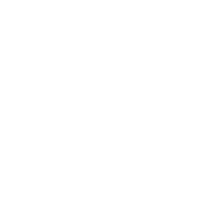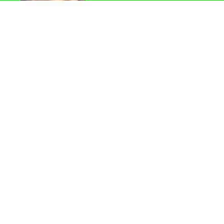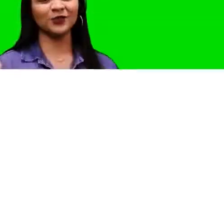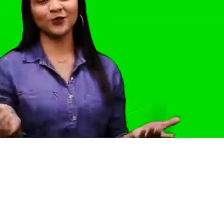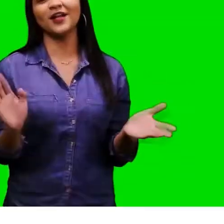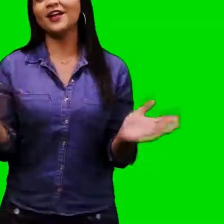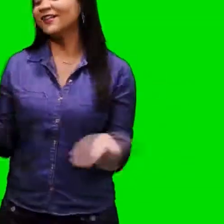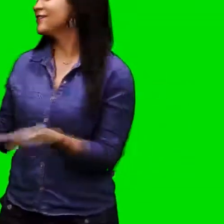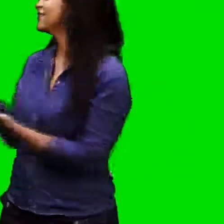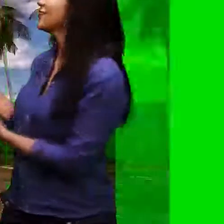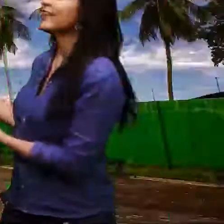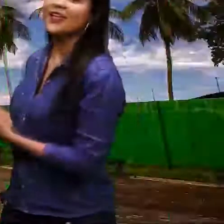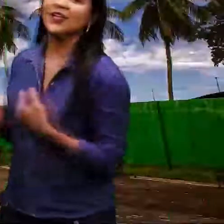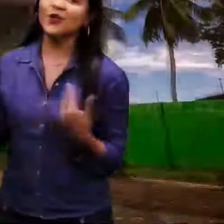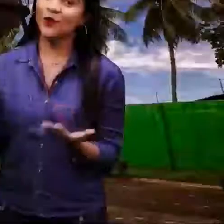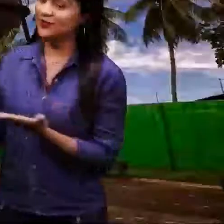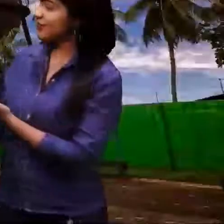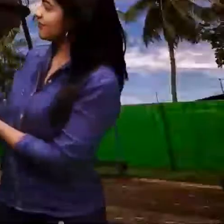E aí